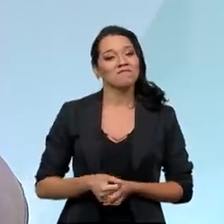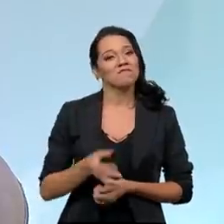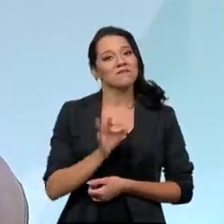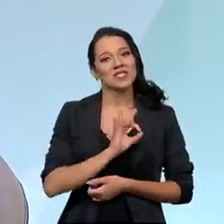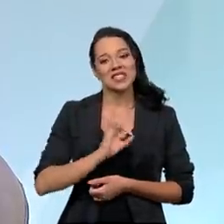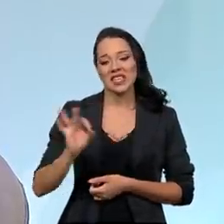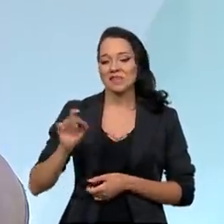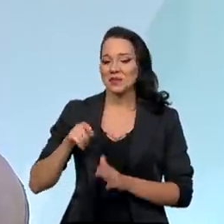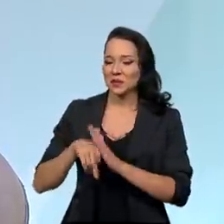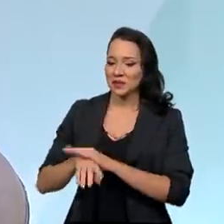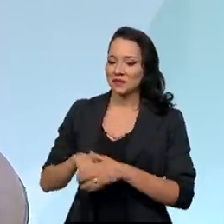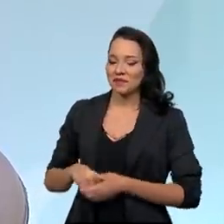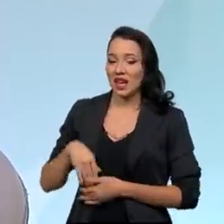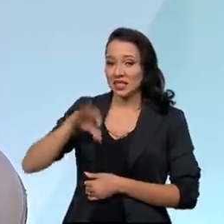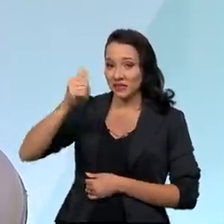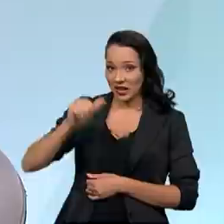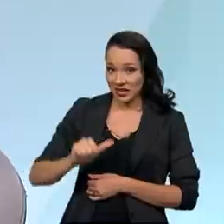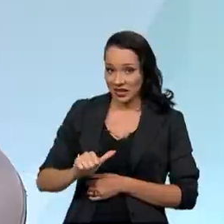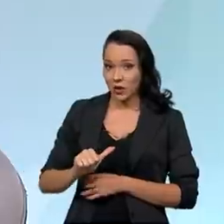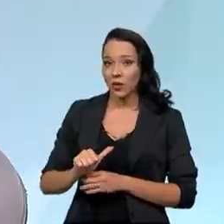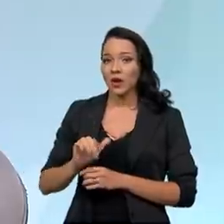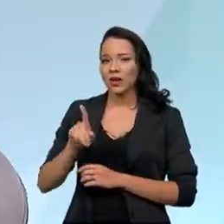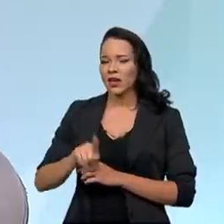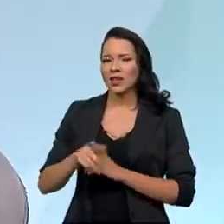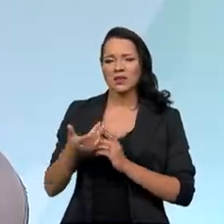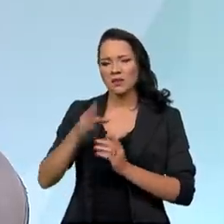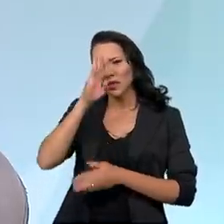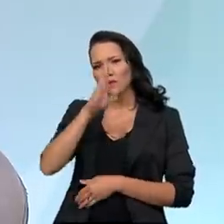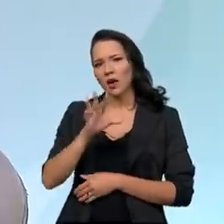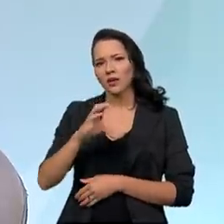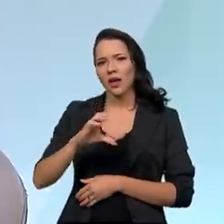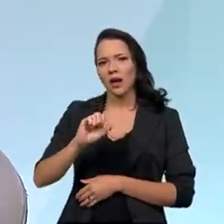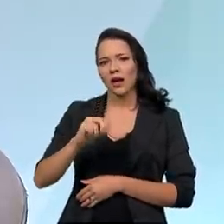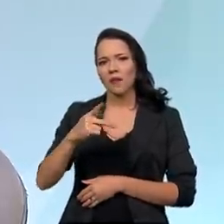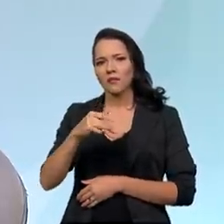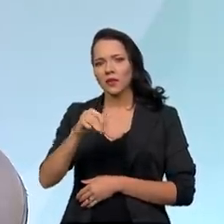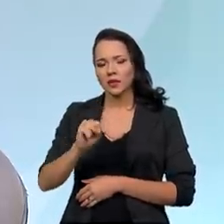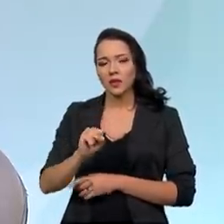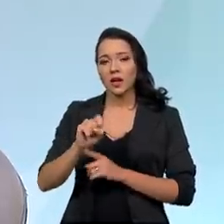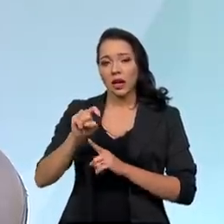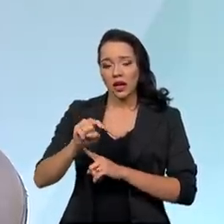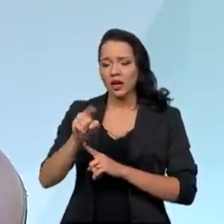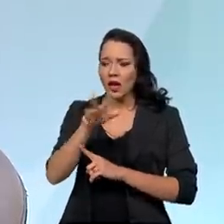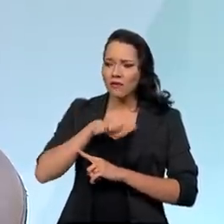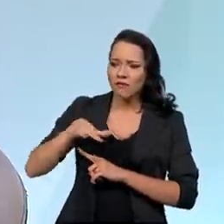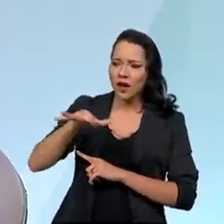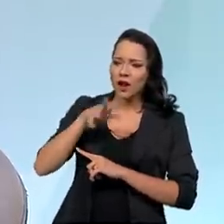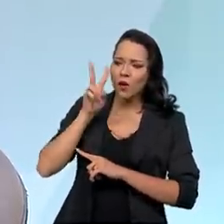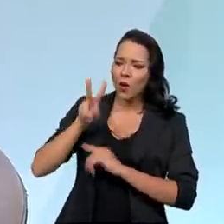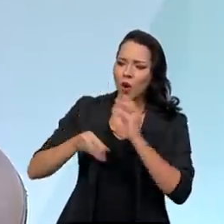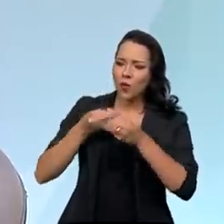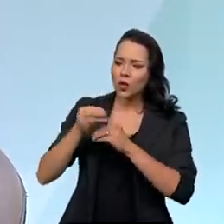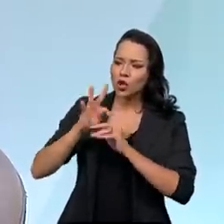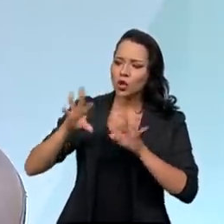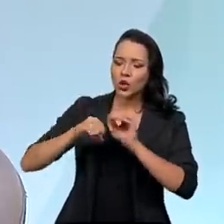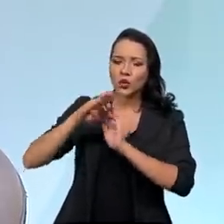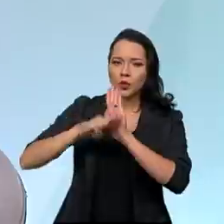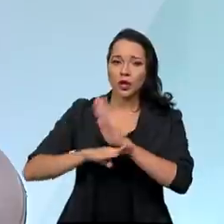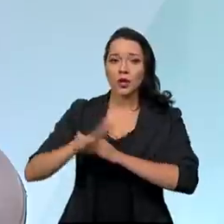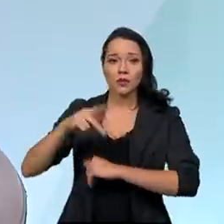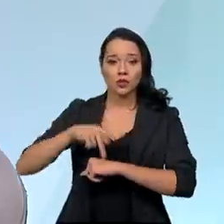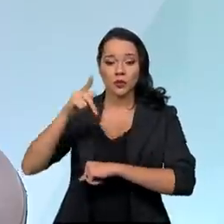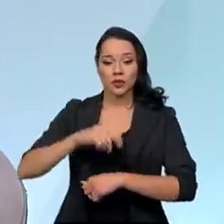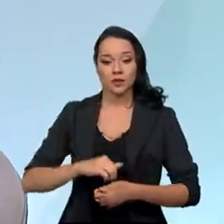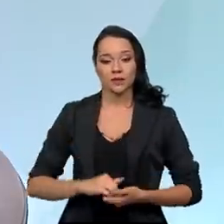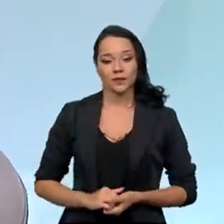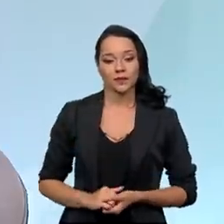A avaliação como função da CAPES é a CAPES que avalia no cenário nacional todos os programas de